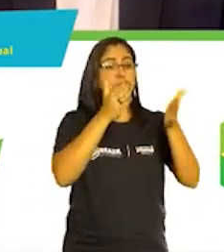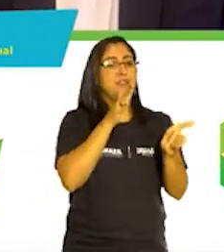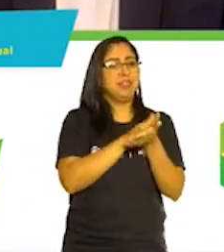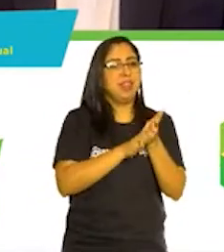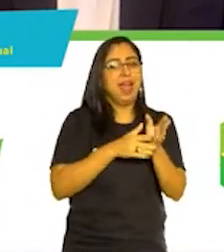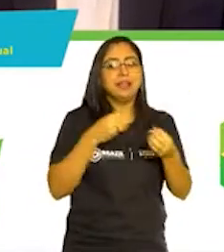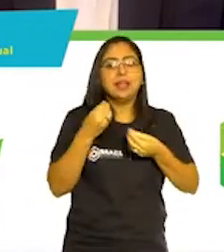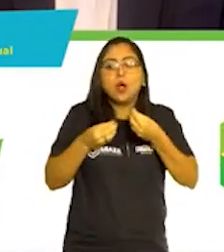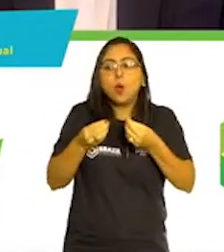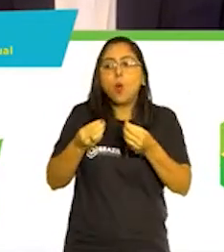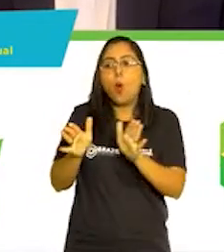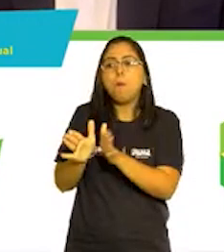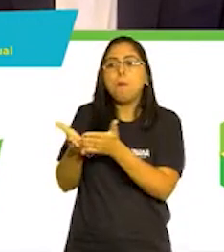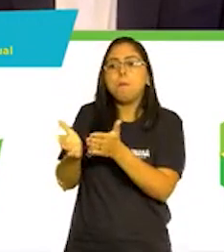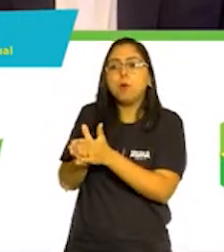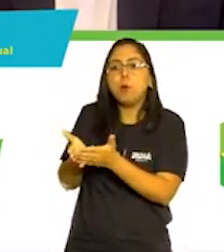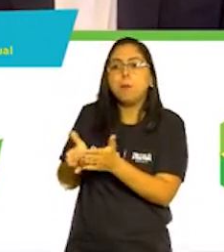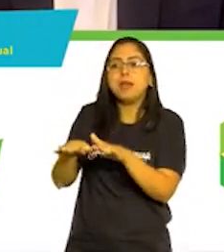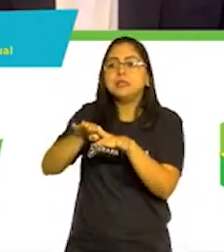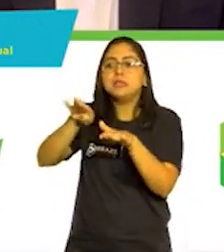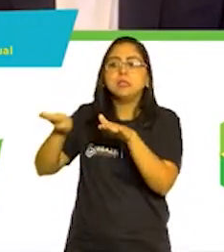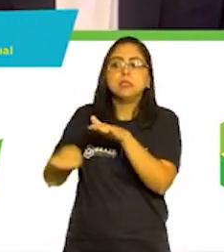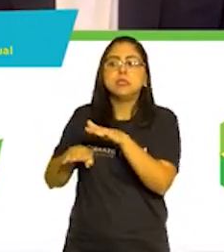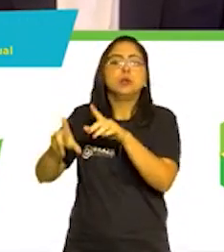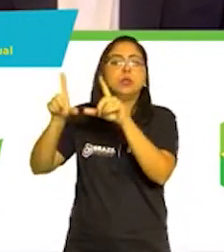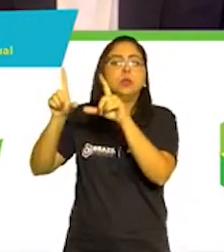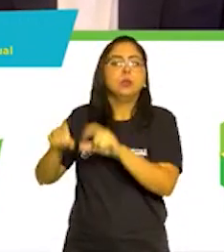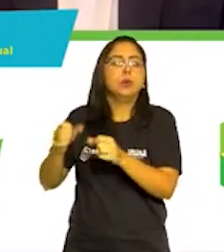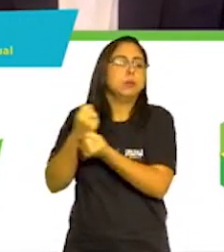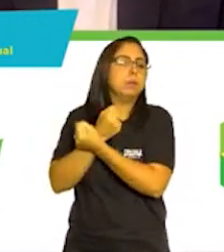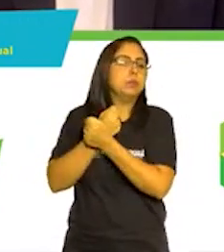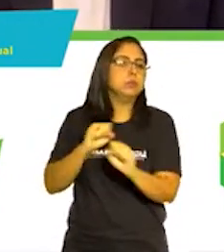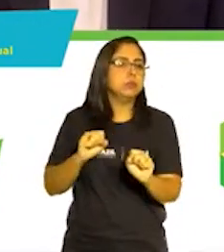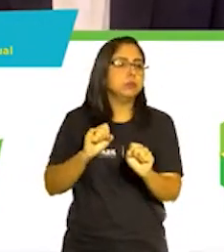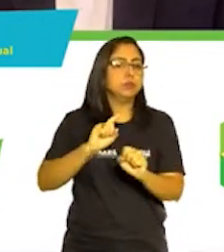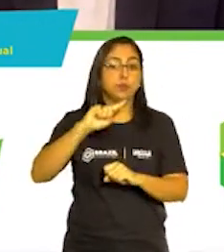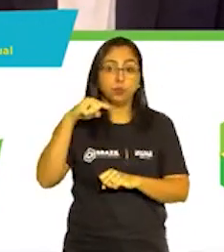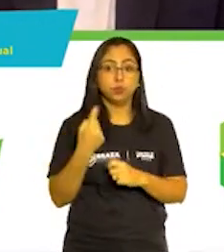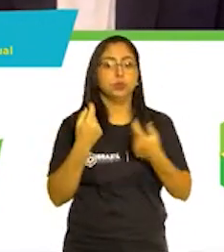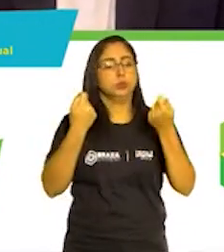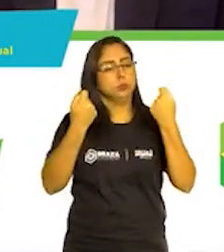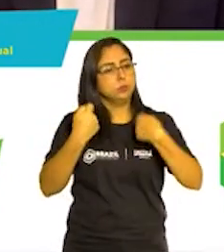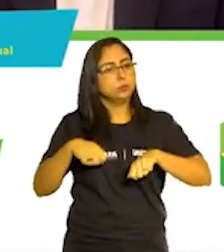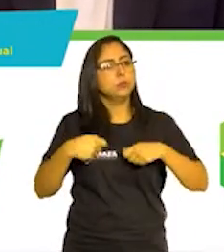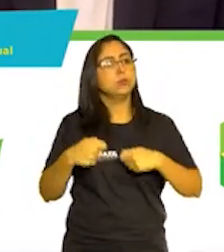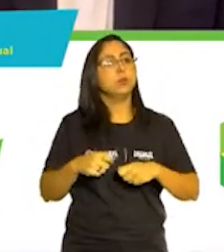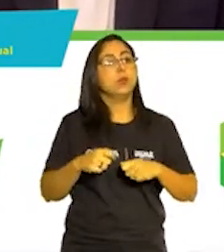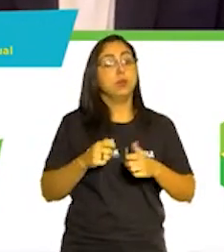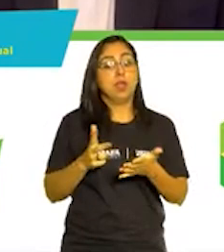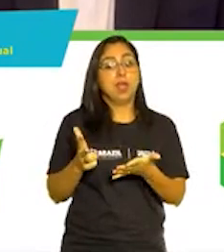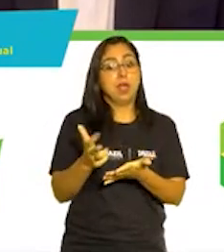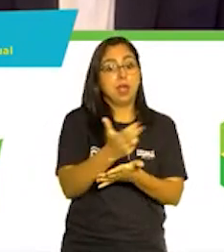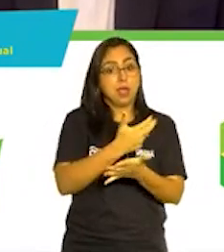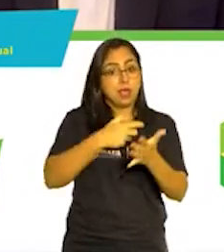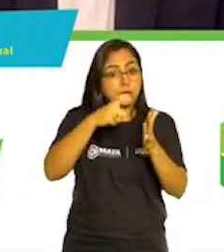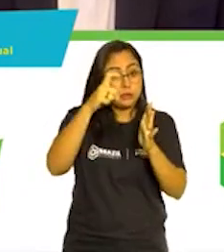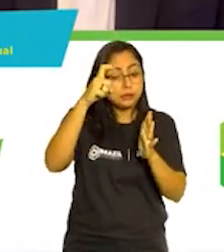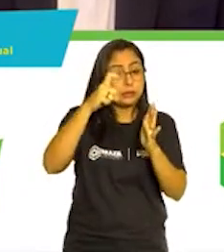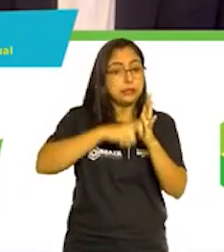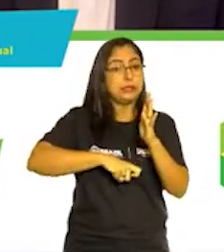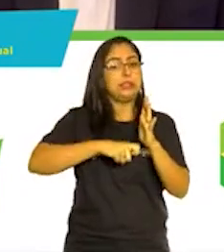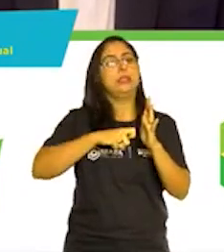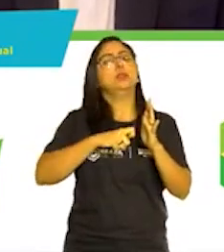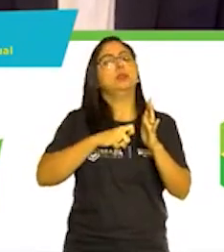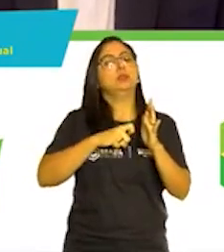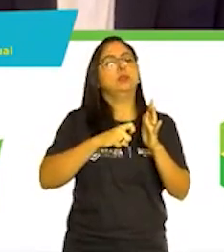tudo, simplificar a nossa questão tributária. E a segunda coisa que o Mansueto colocou com muita